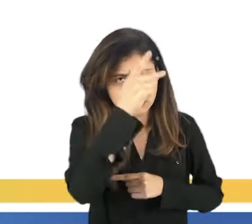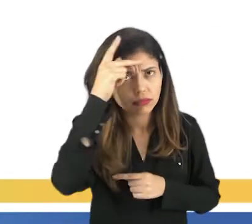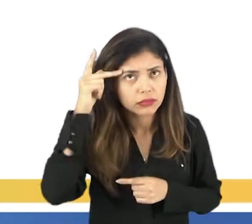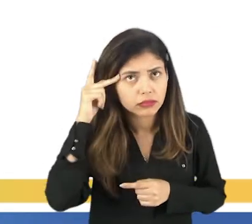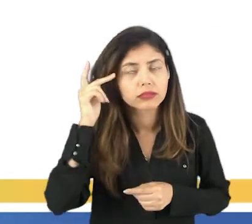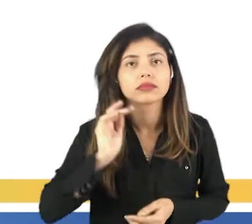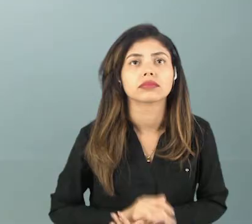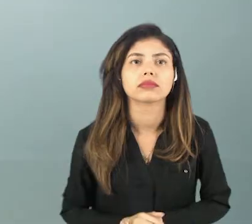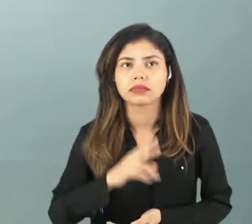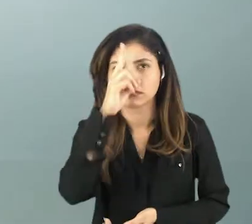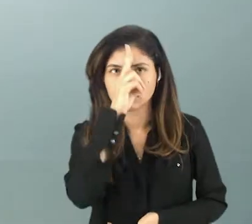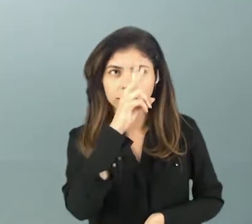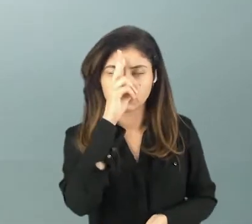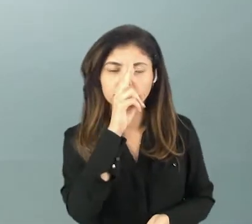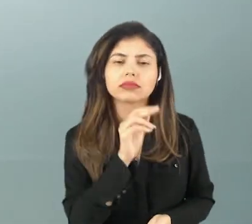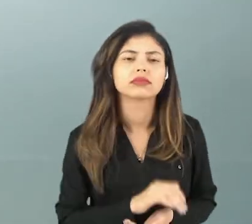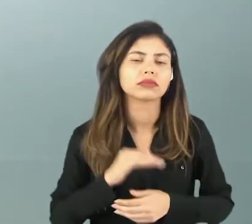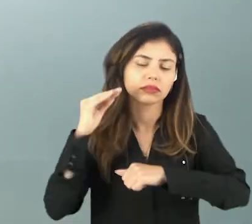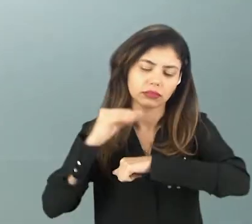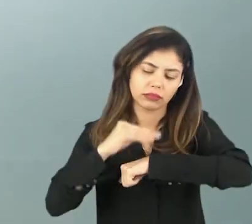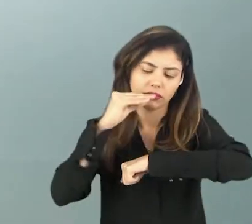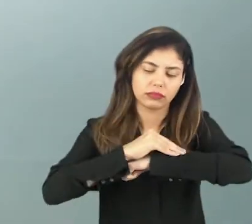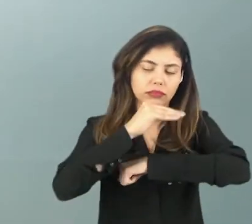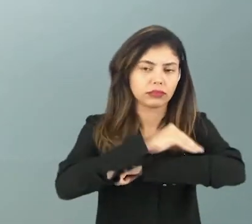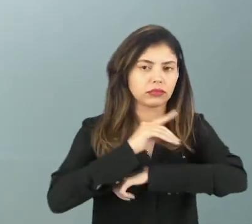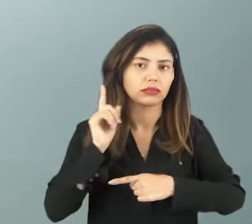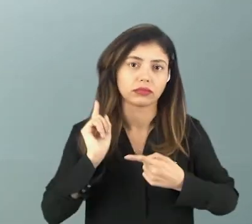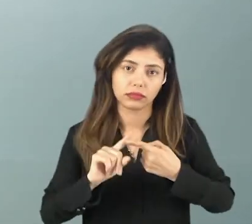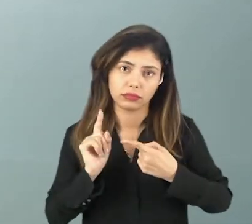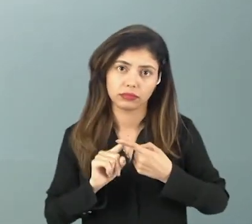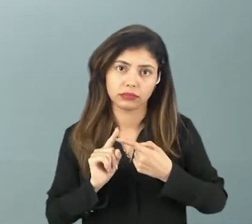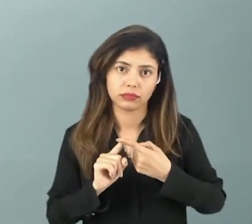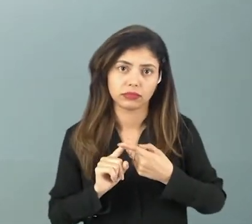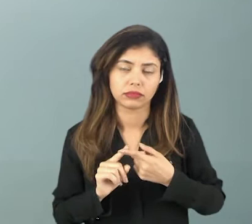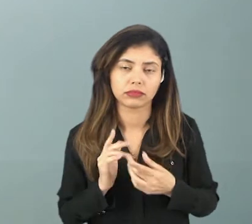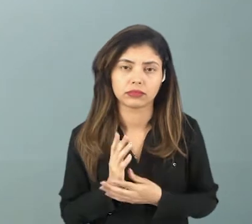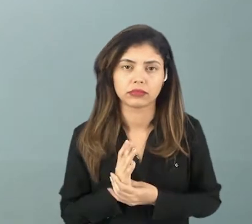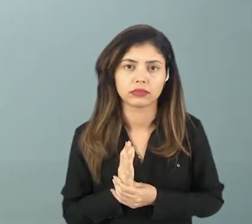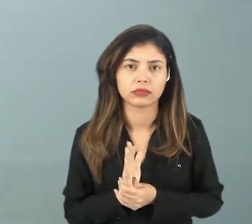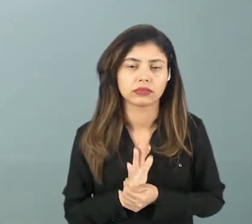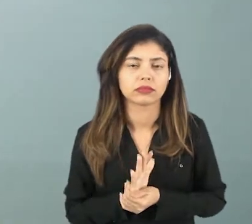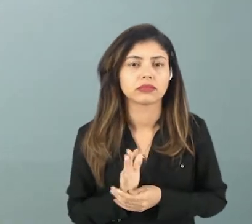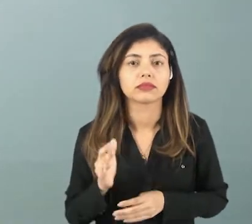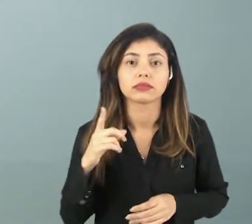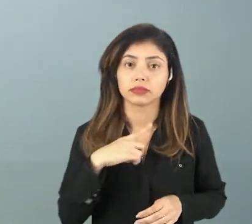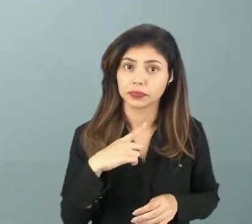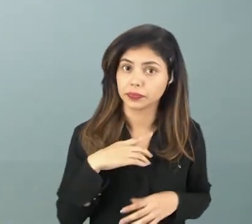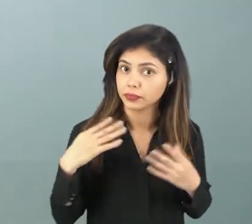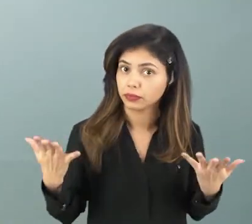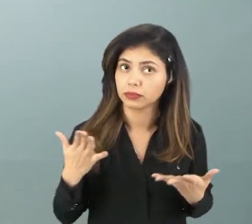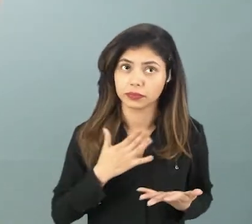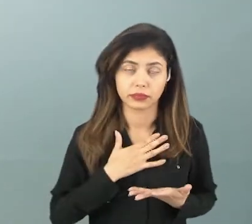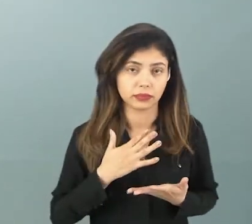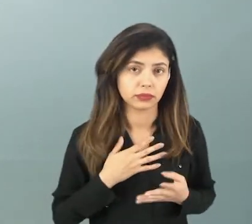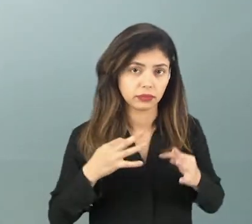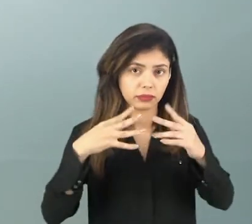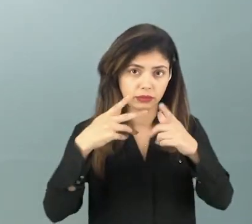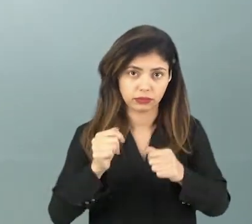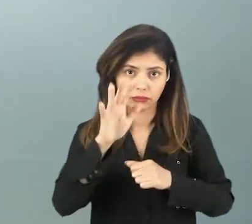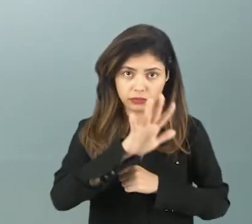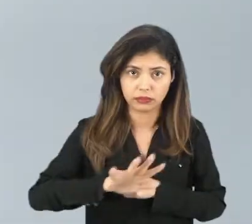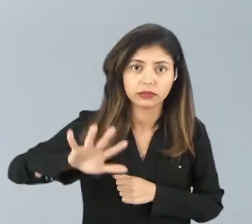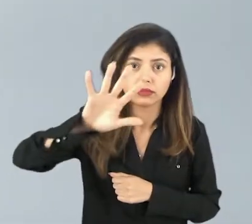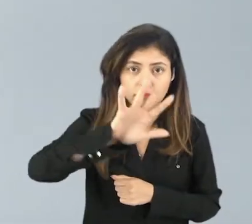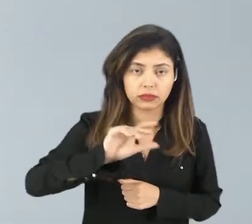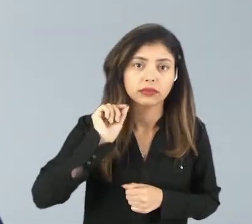pessoas? Lembra dos sapinhos? Na nossa primeira parte da aula? Então, eu vou pegar o meu todo,